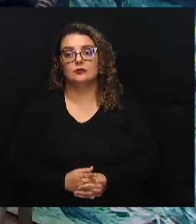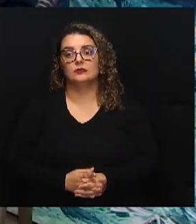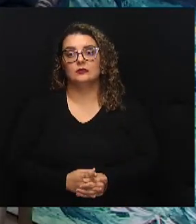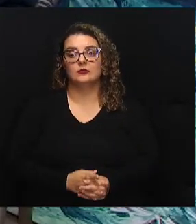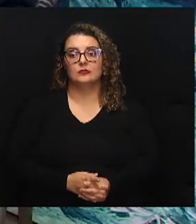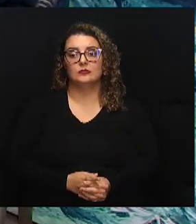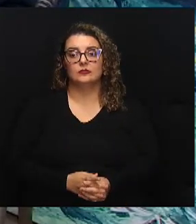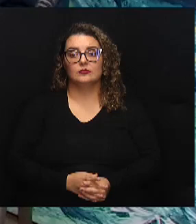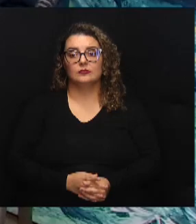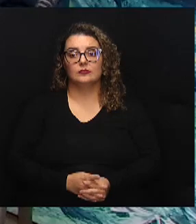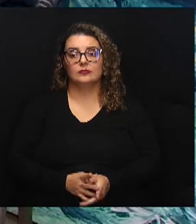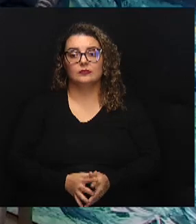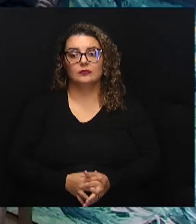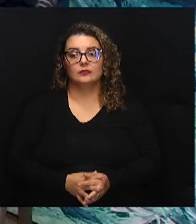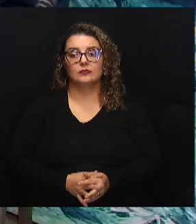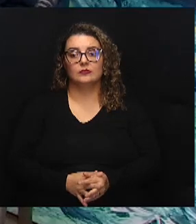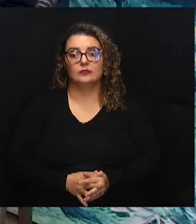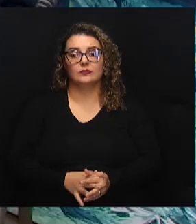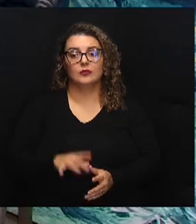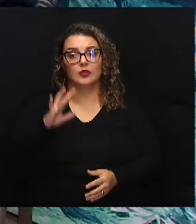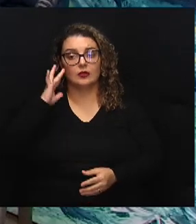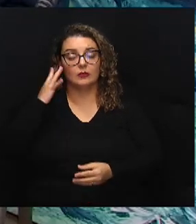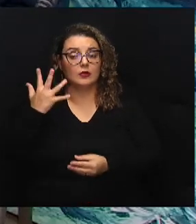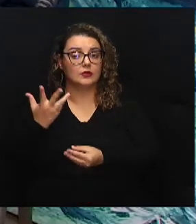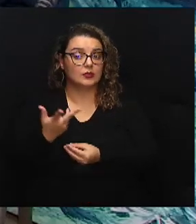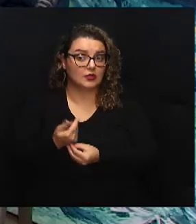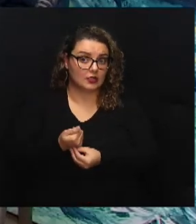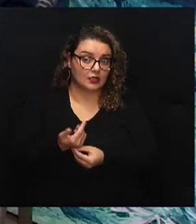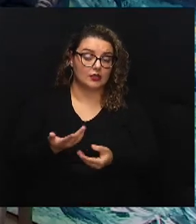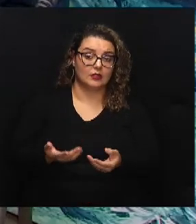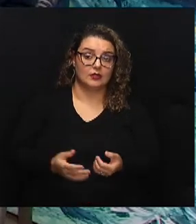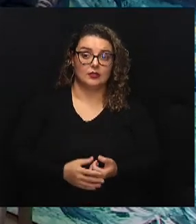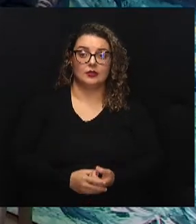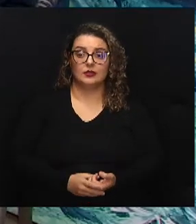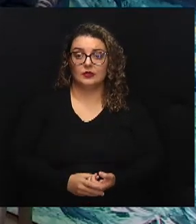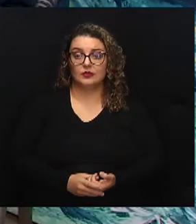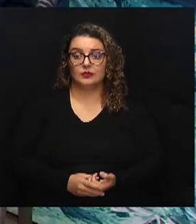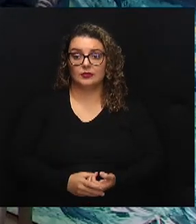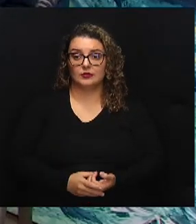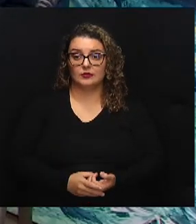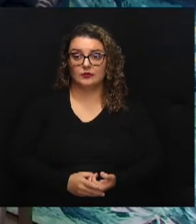Eu acho que a arte, a